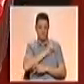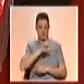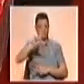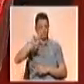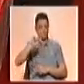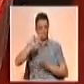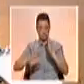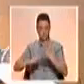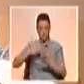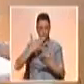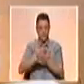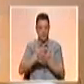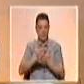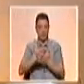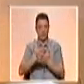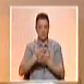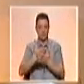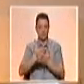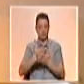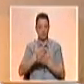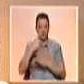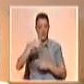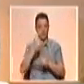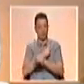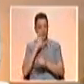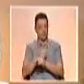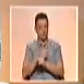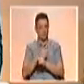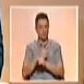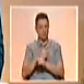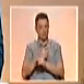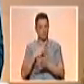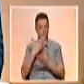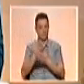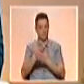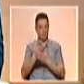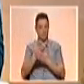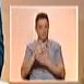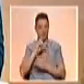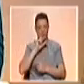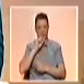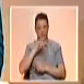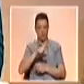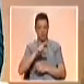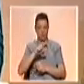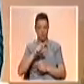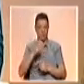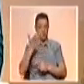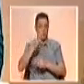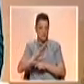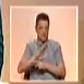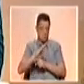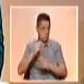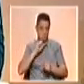também contribuir para que as coisas se tornem mais sustentáveis. E até lhe dou um exemplo que não tem a